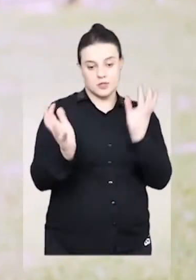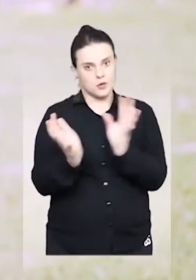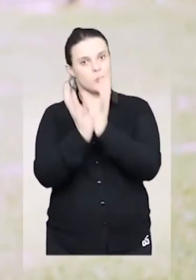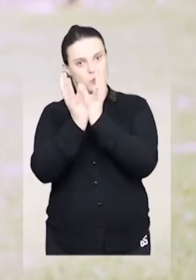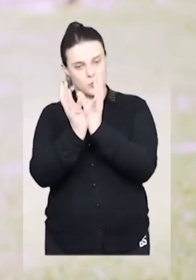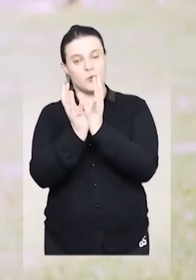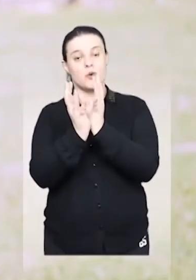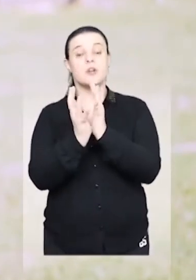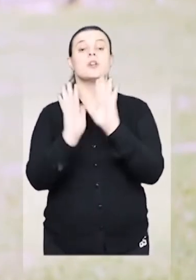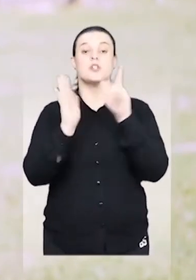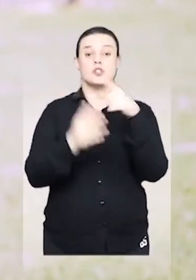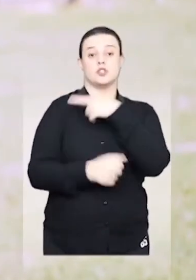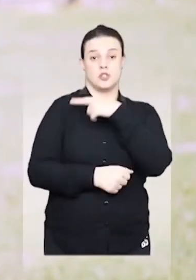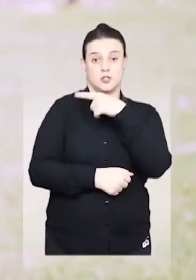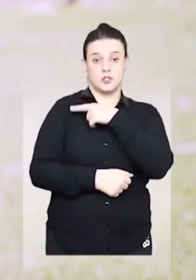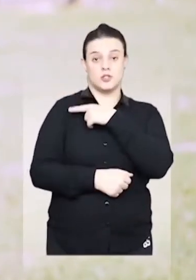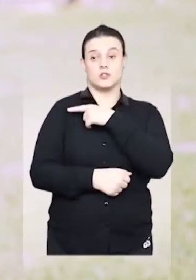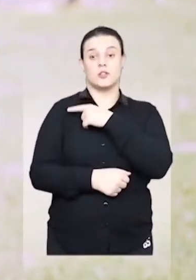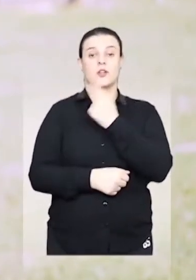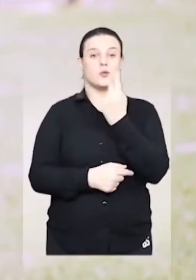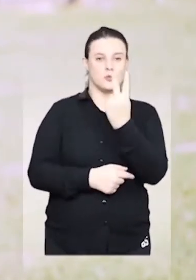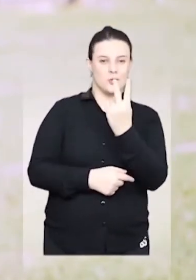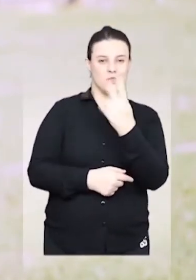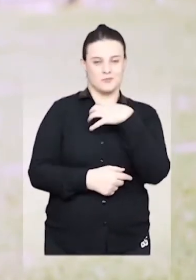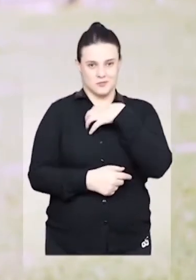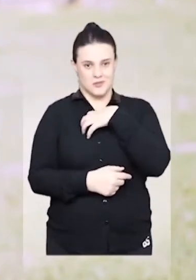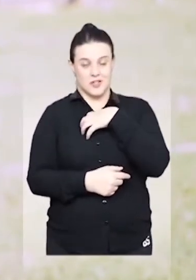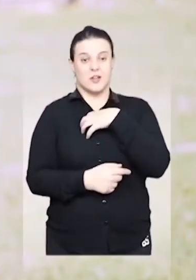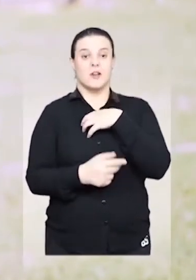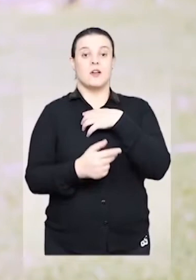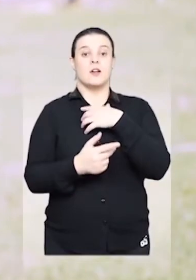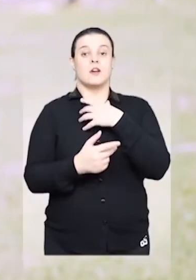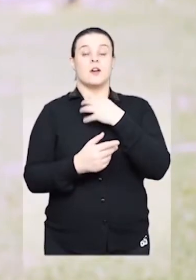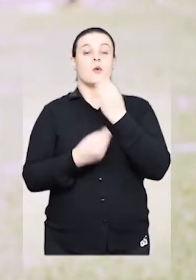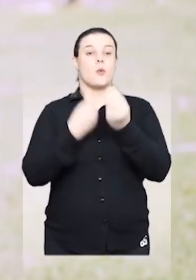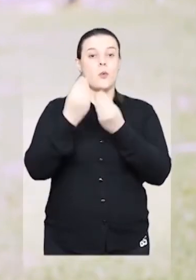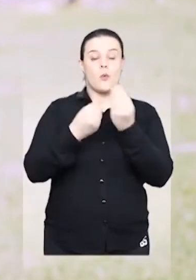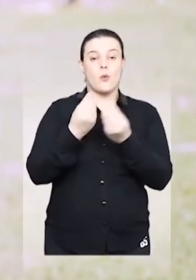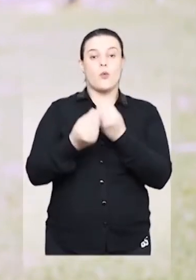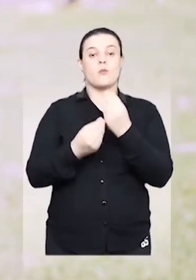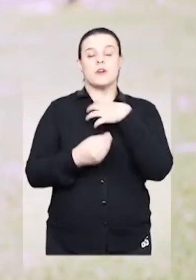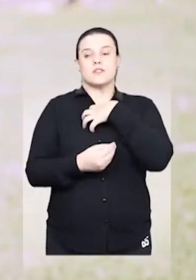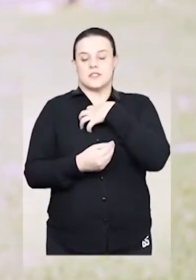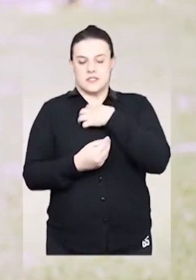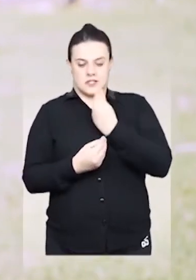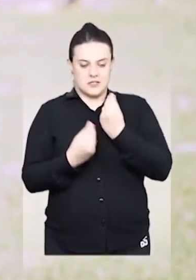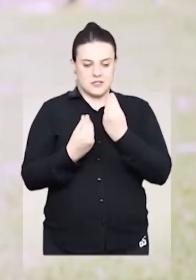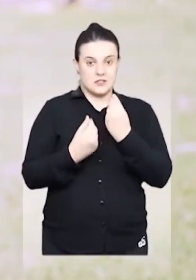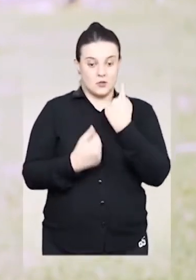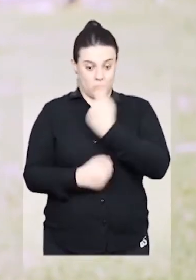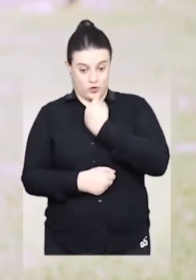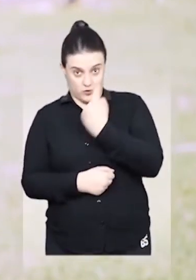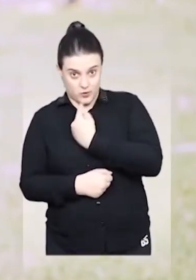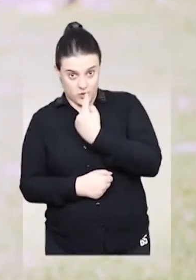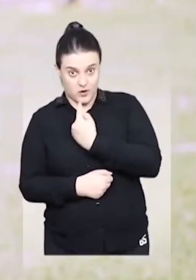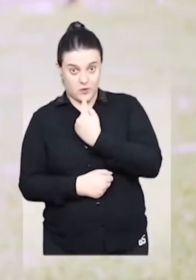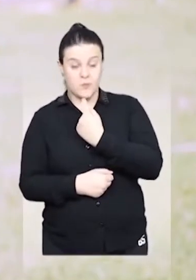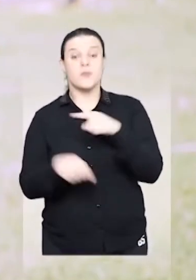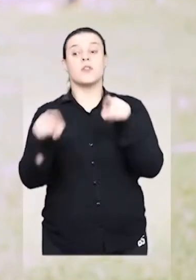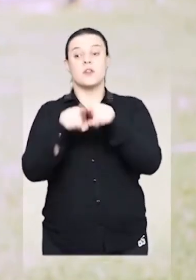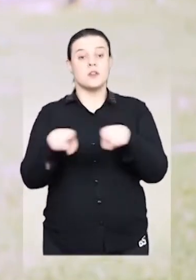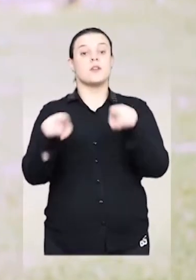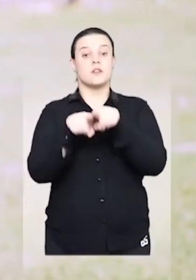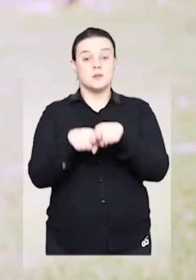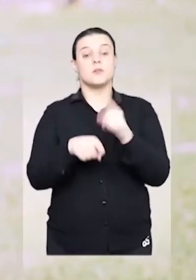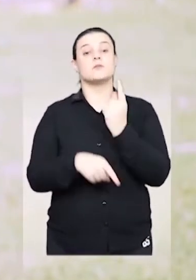equipe, e já tem os 2 feelings, né? Ele dá tanto a a sensação do esporte individual, quanto ele